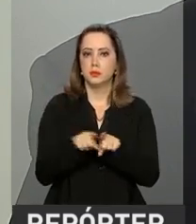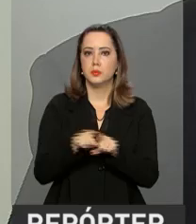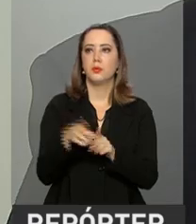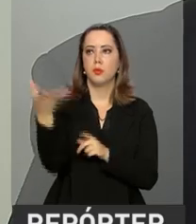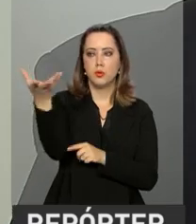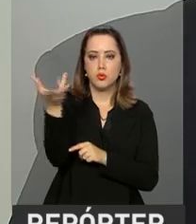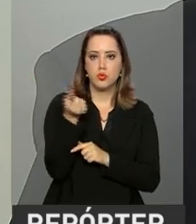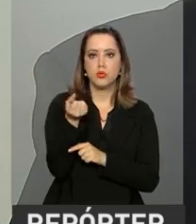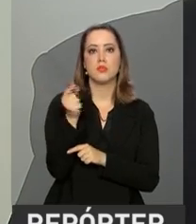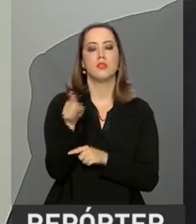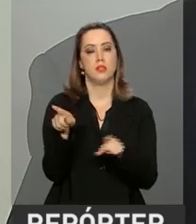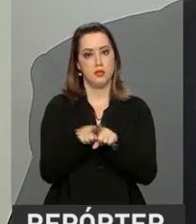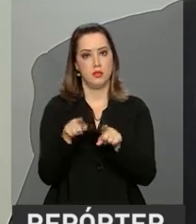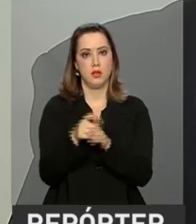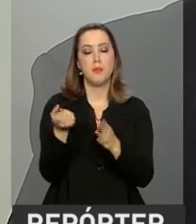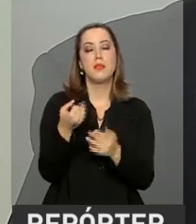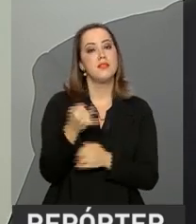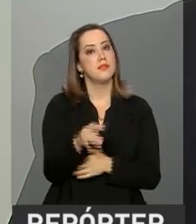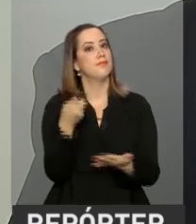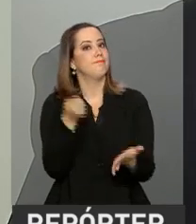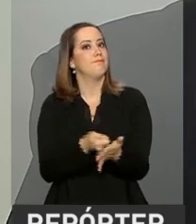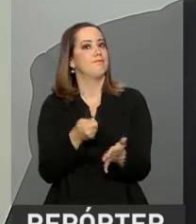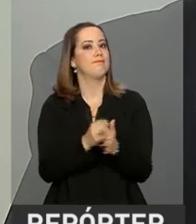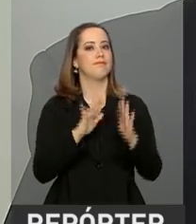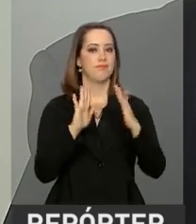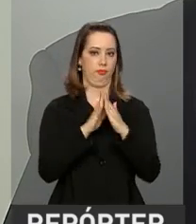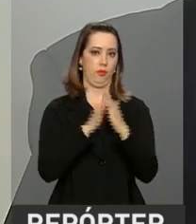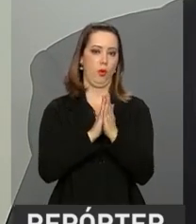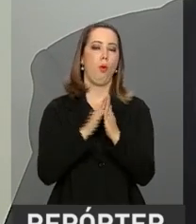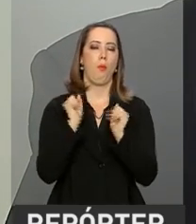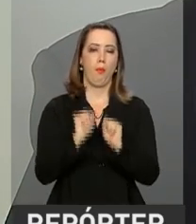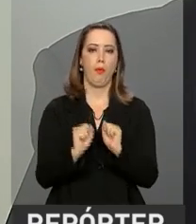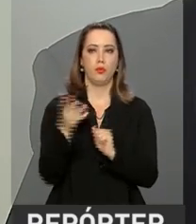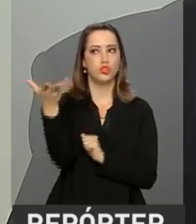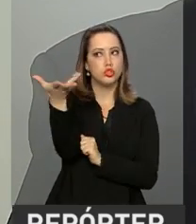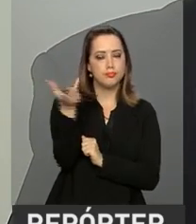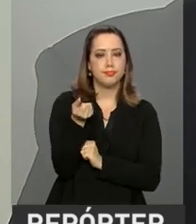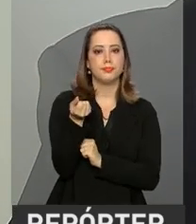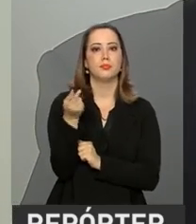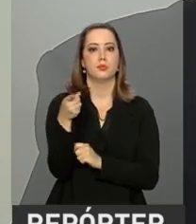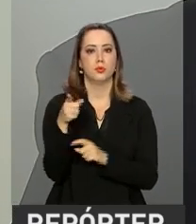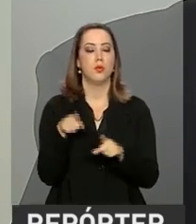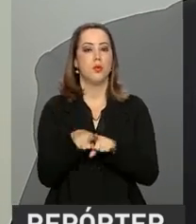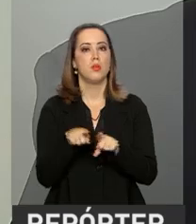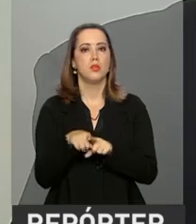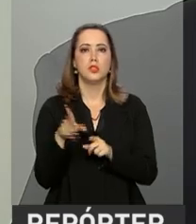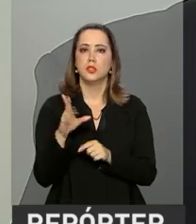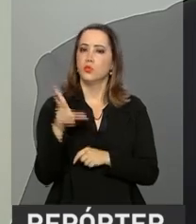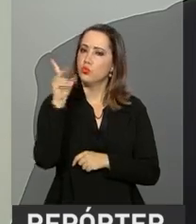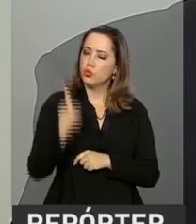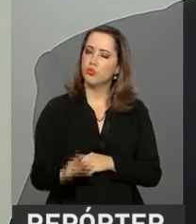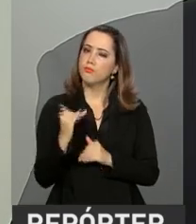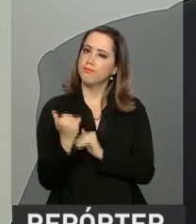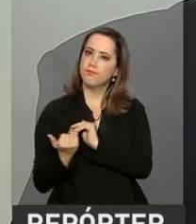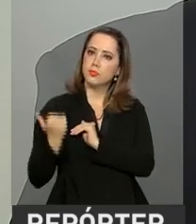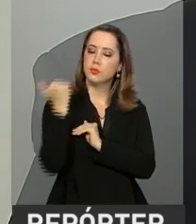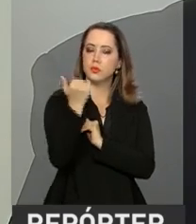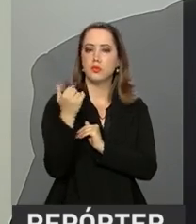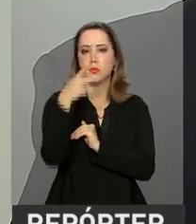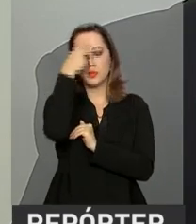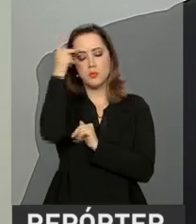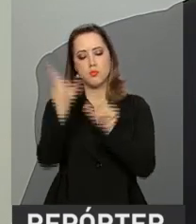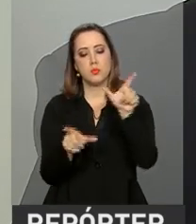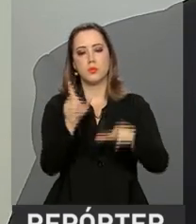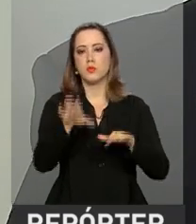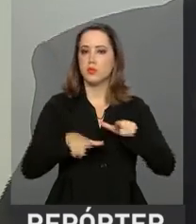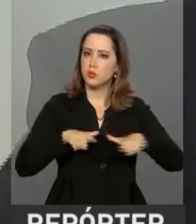caso de compra de de moradia própria então é uma garantia a mais para trabalhador tá e eu entendo